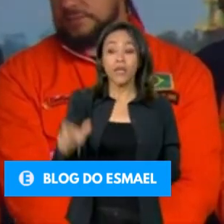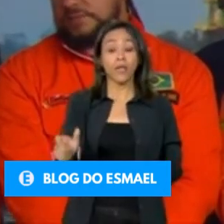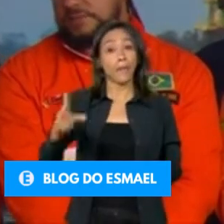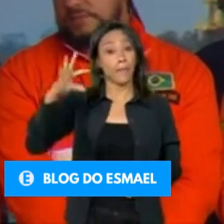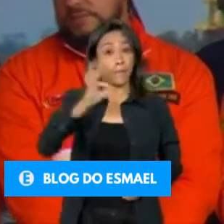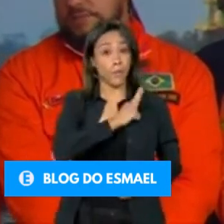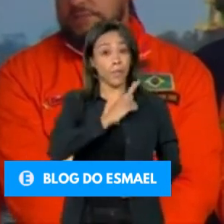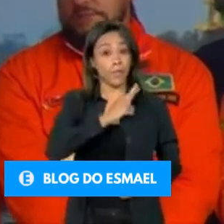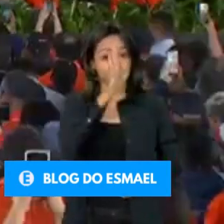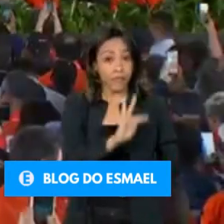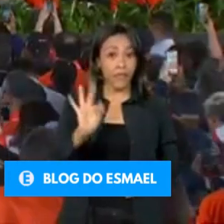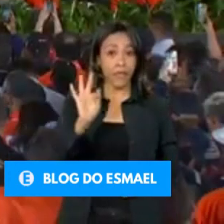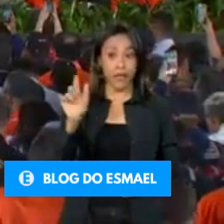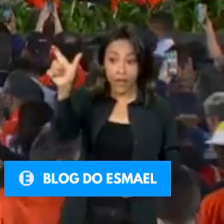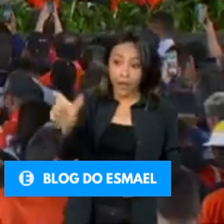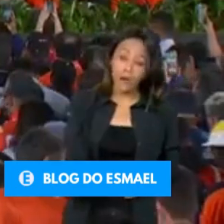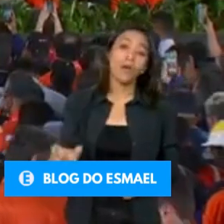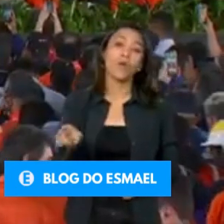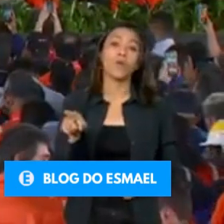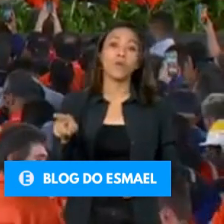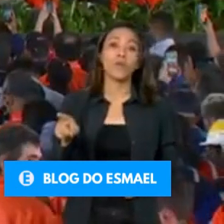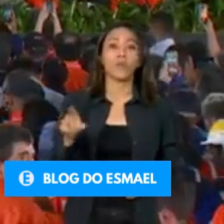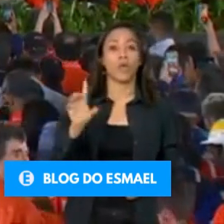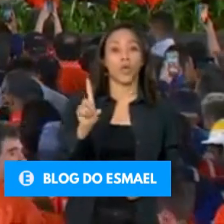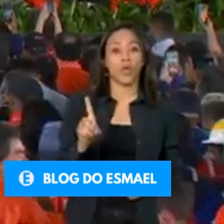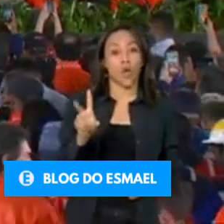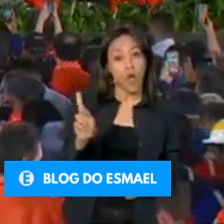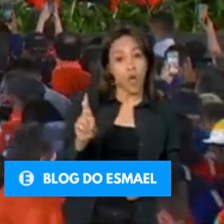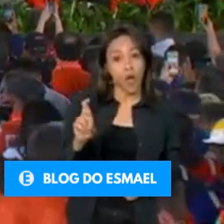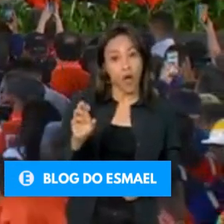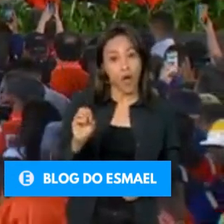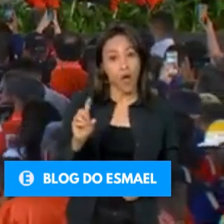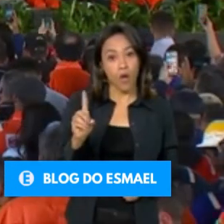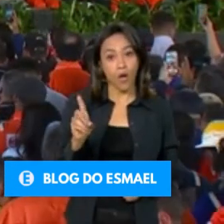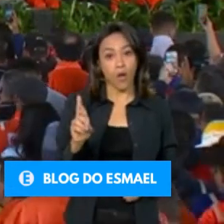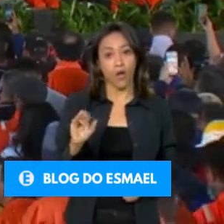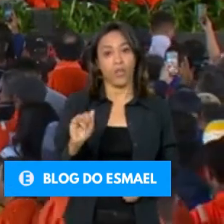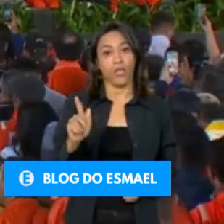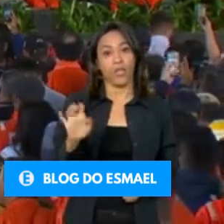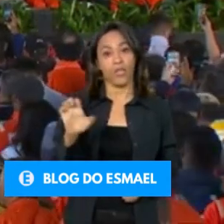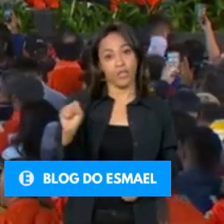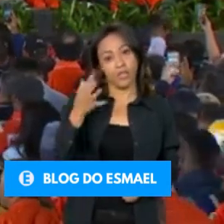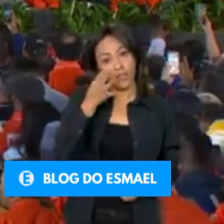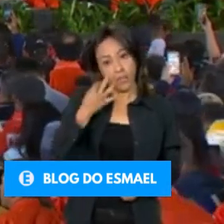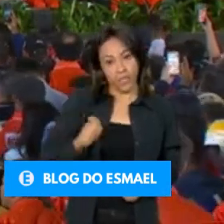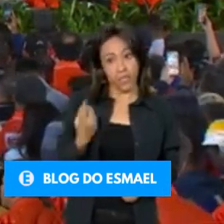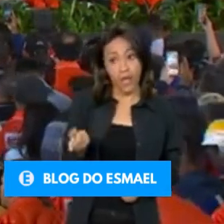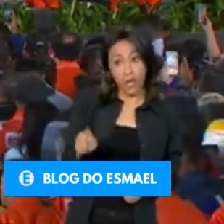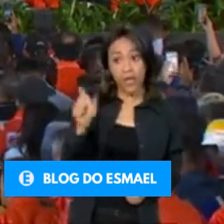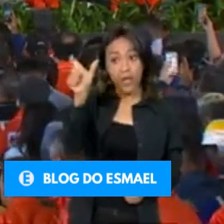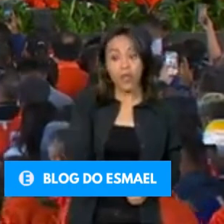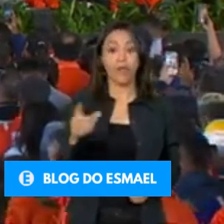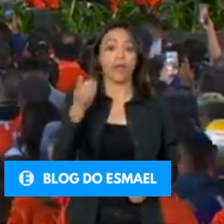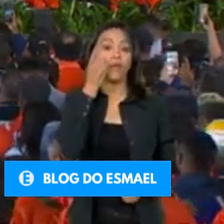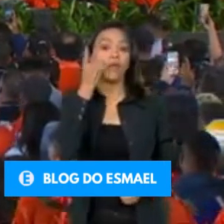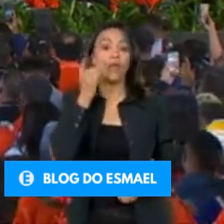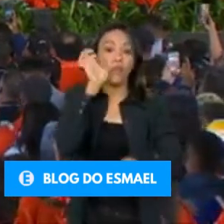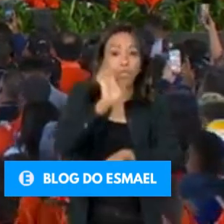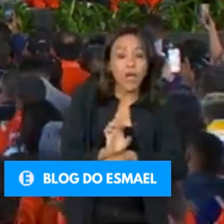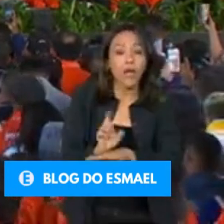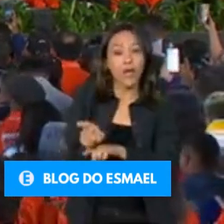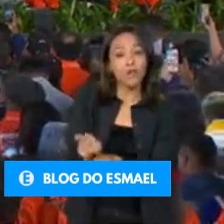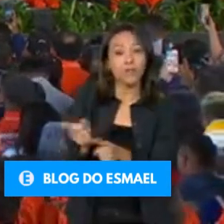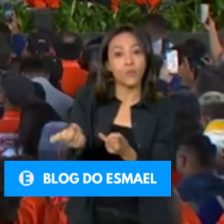Federal, companheiro Andrei Rodrigues, que está conosco aqui. Quero cumprimentar os deputados estaduais, Arilson